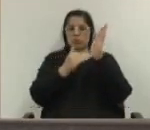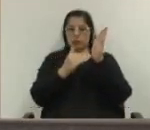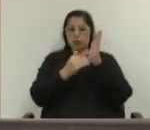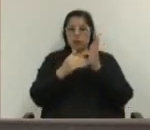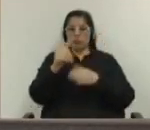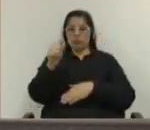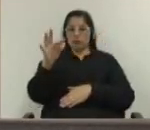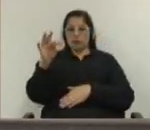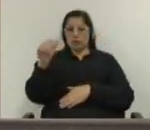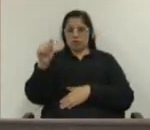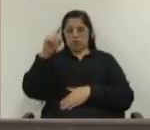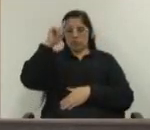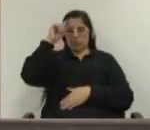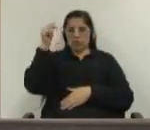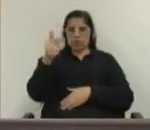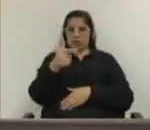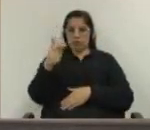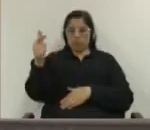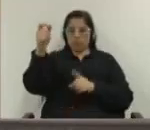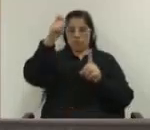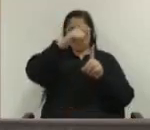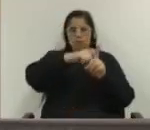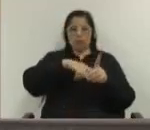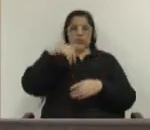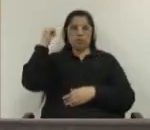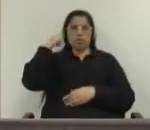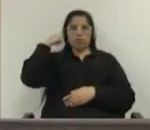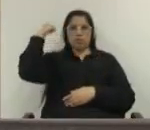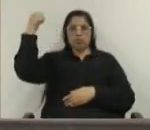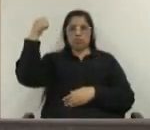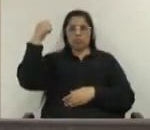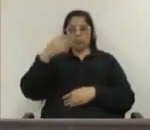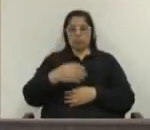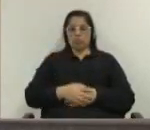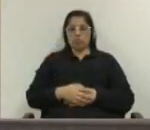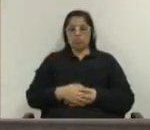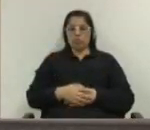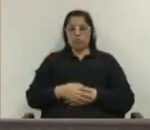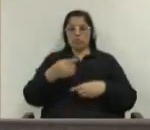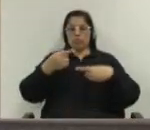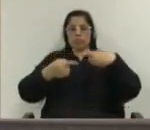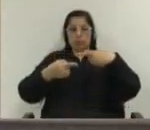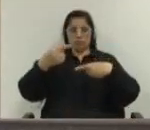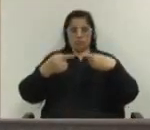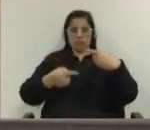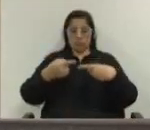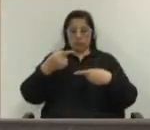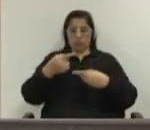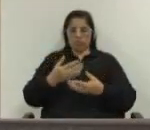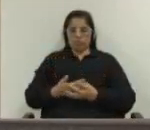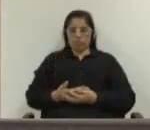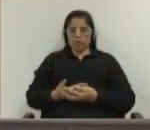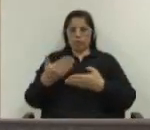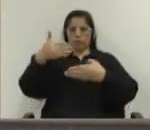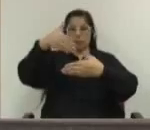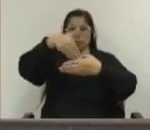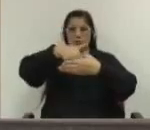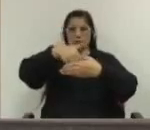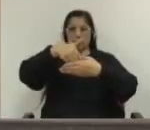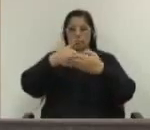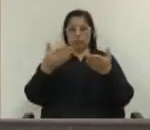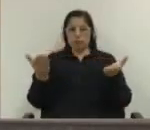dia 22/4 de 2015. Está em discussão. Não havendo quem queira discutir, vai à votação